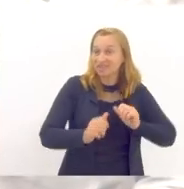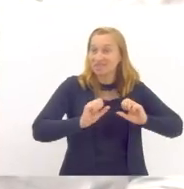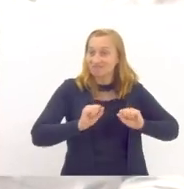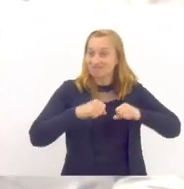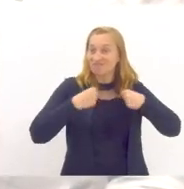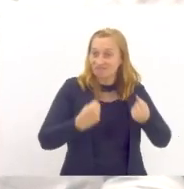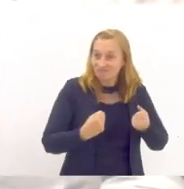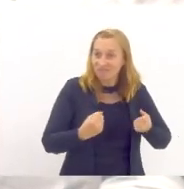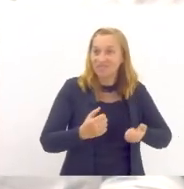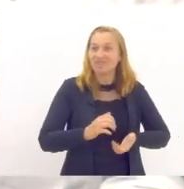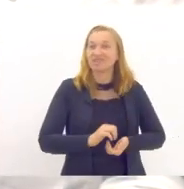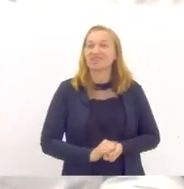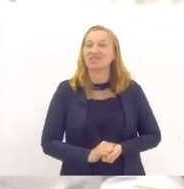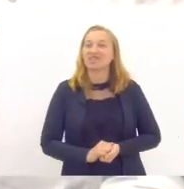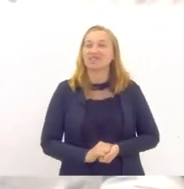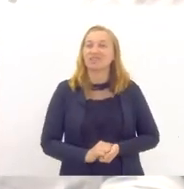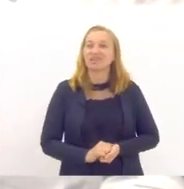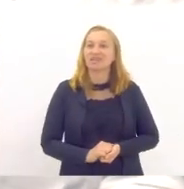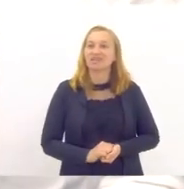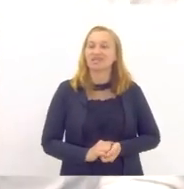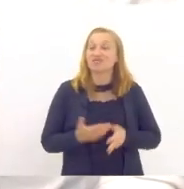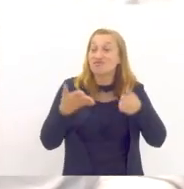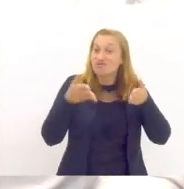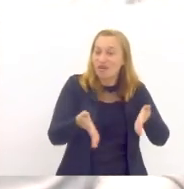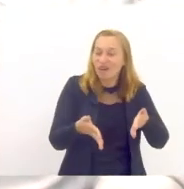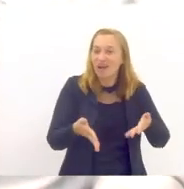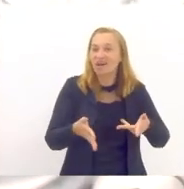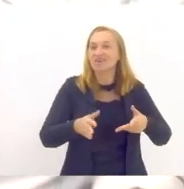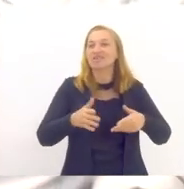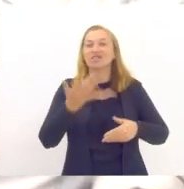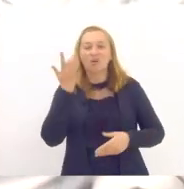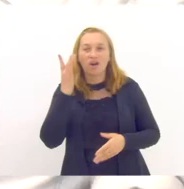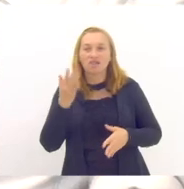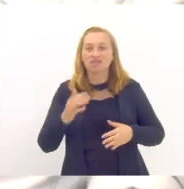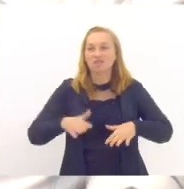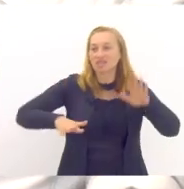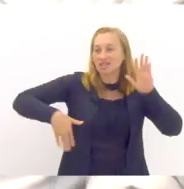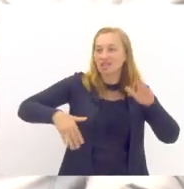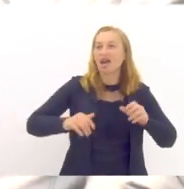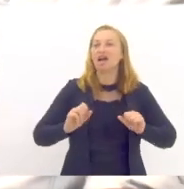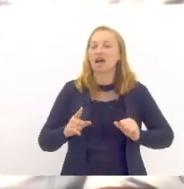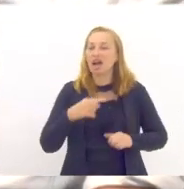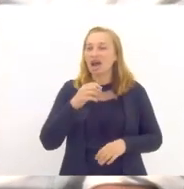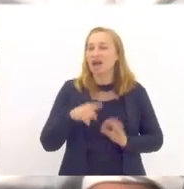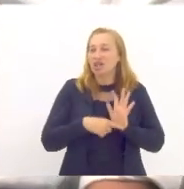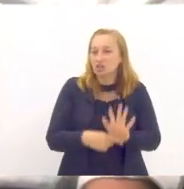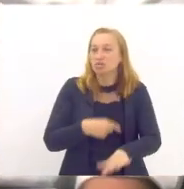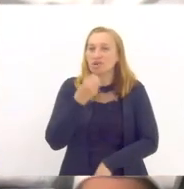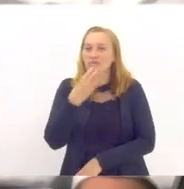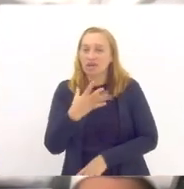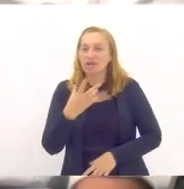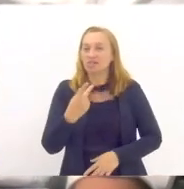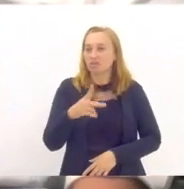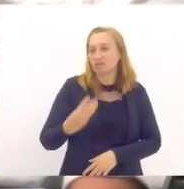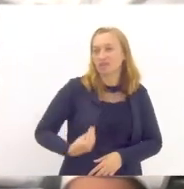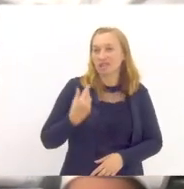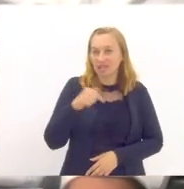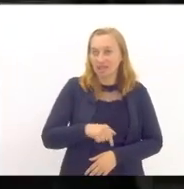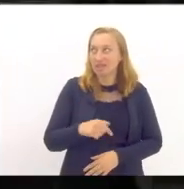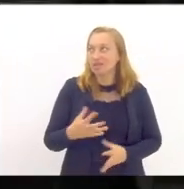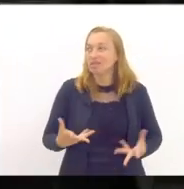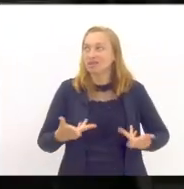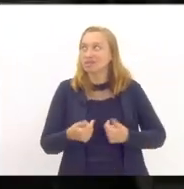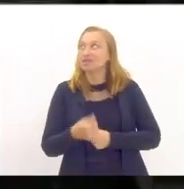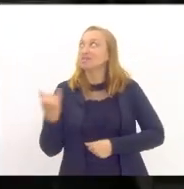de ser focado. Então, eu acho que a natação tem uma contribuição muito grande e ter a sua presença aqui